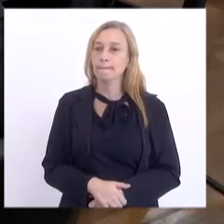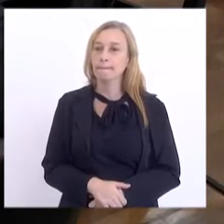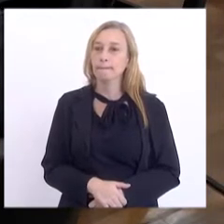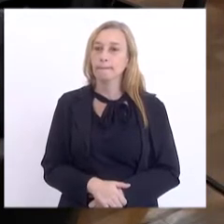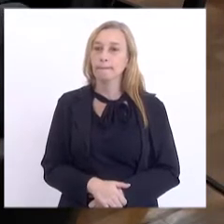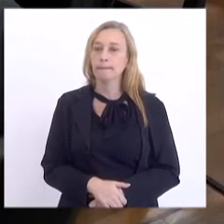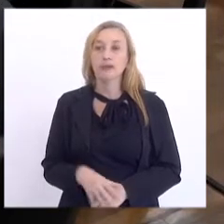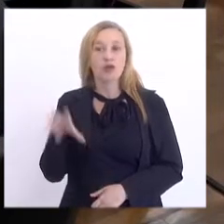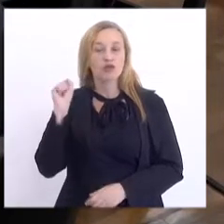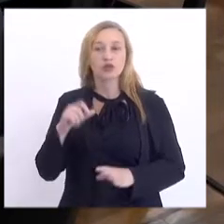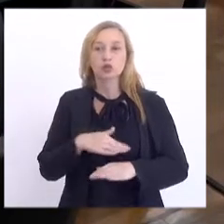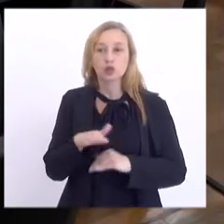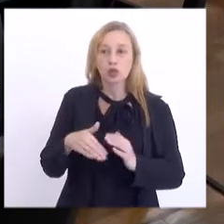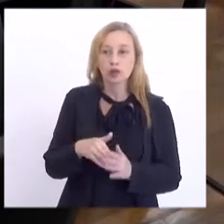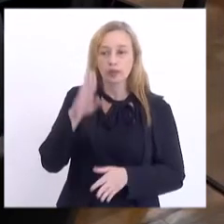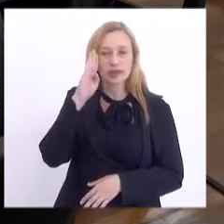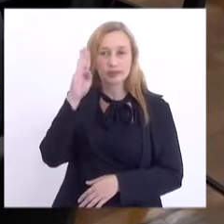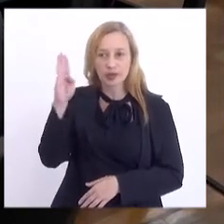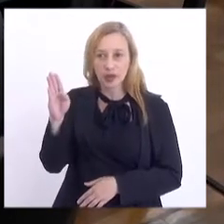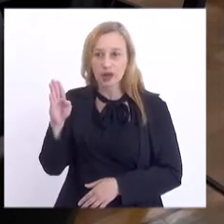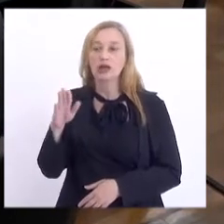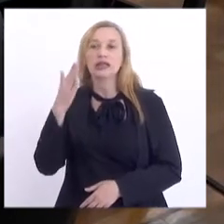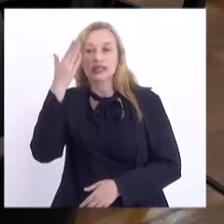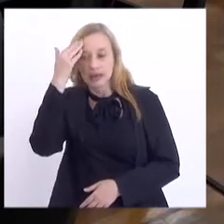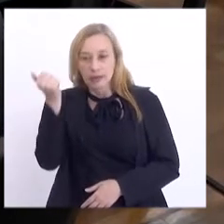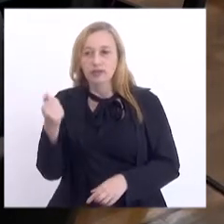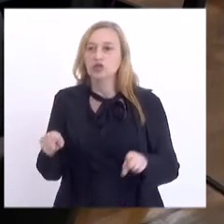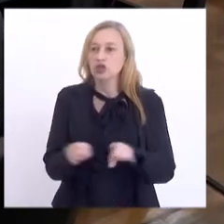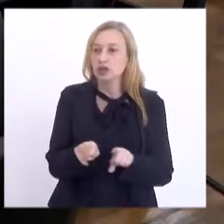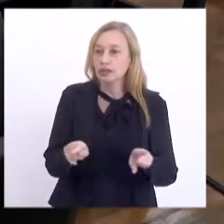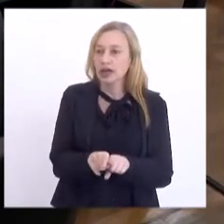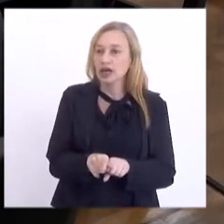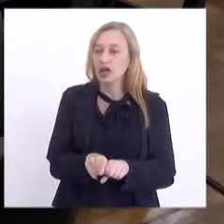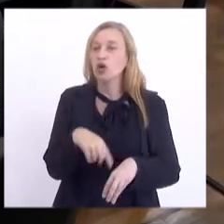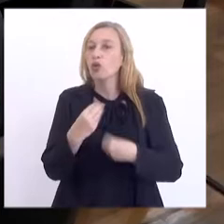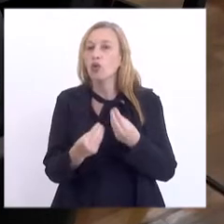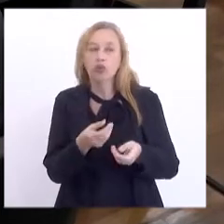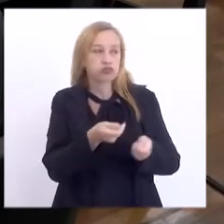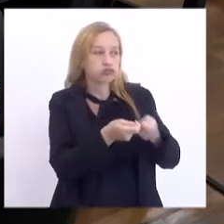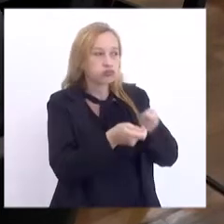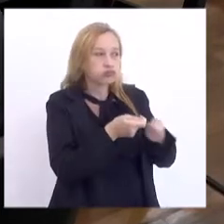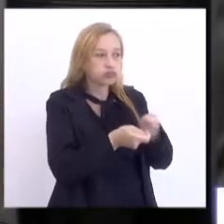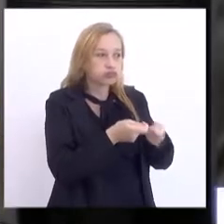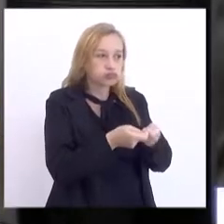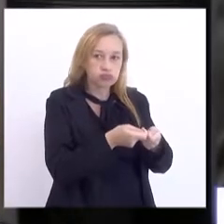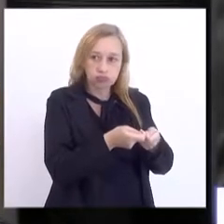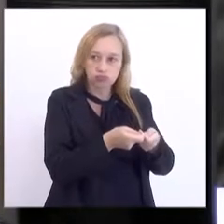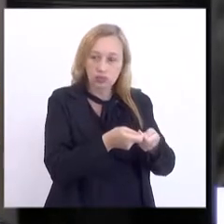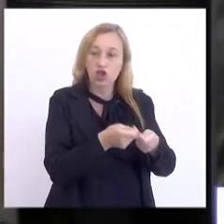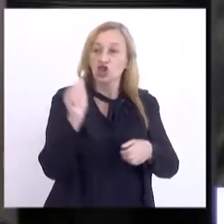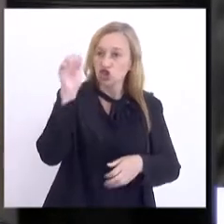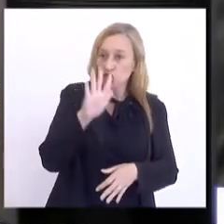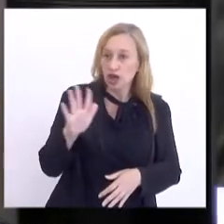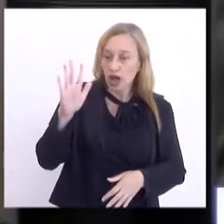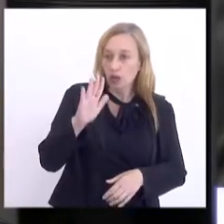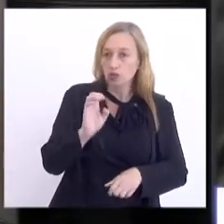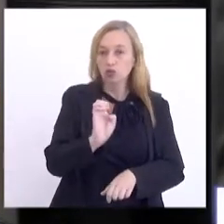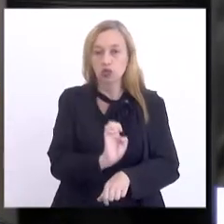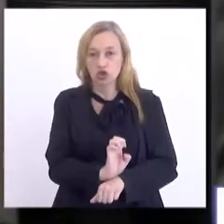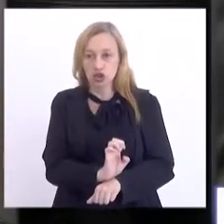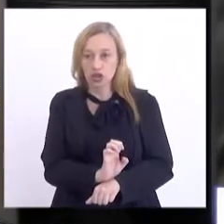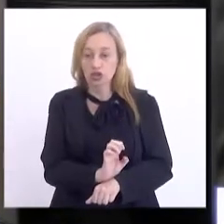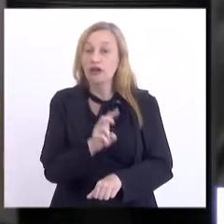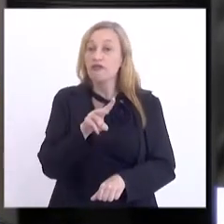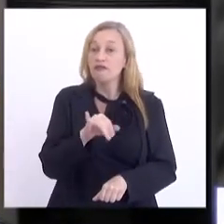ouvimos todos aqui é fundamental e sabemos também como a Controladoria Geral do Estado